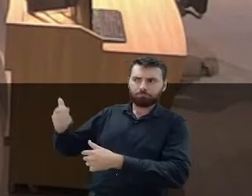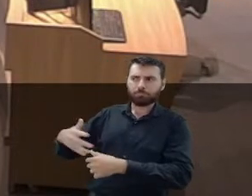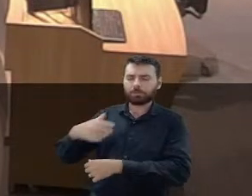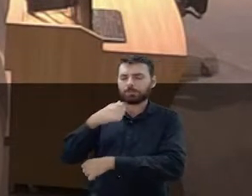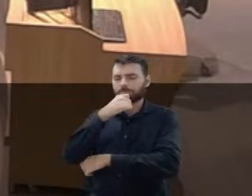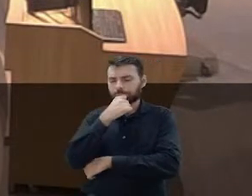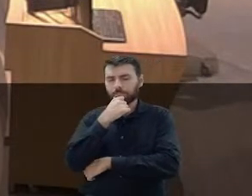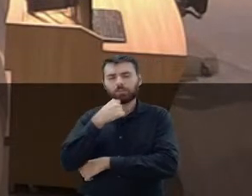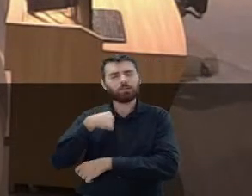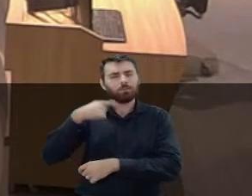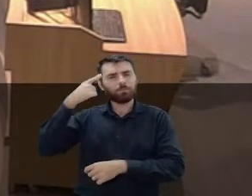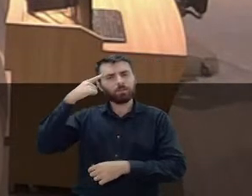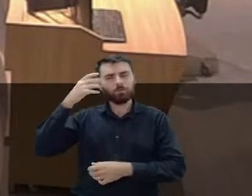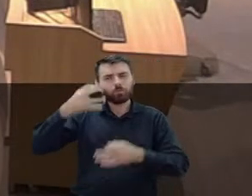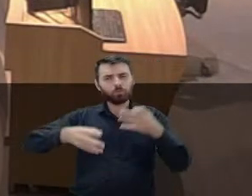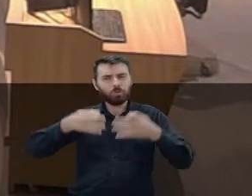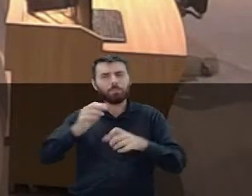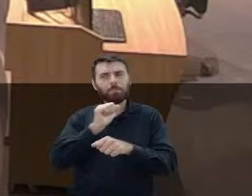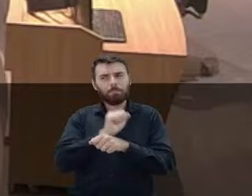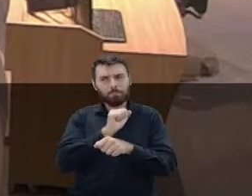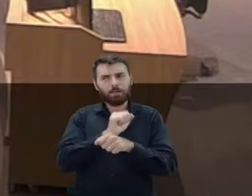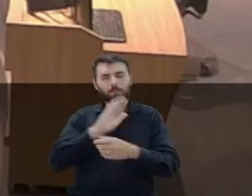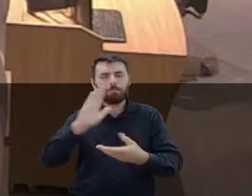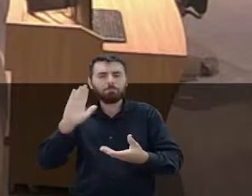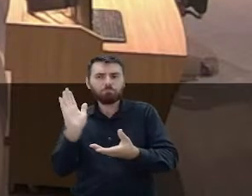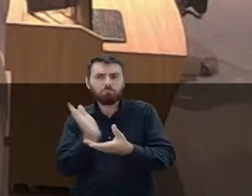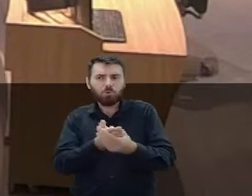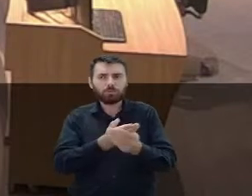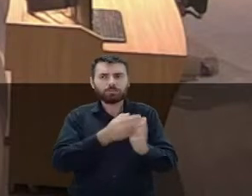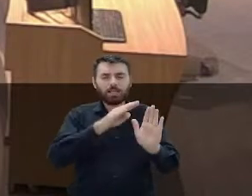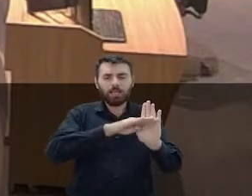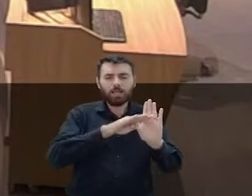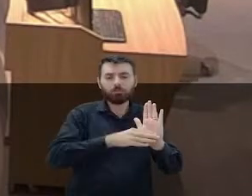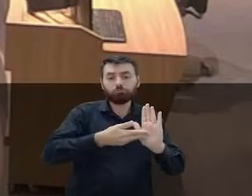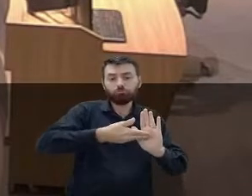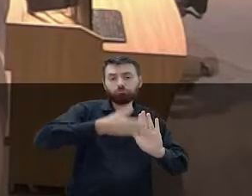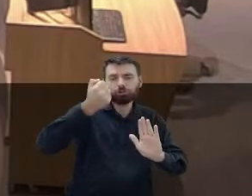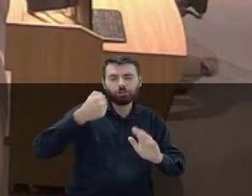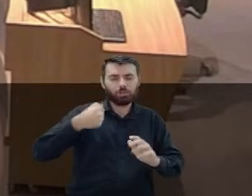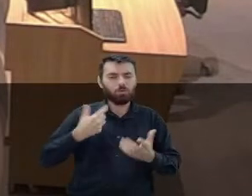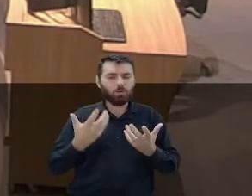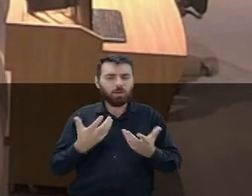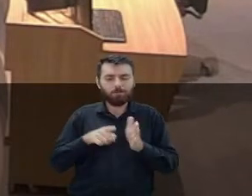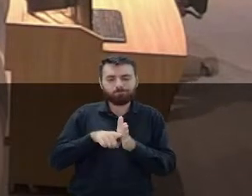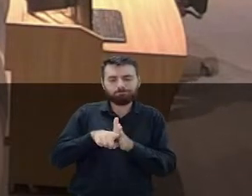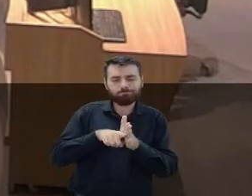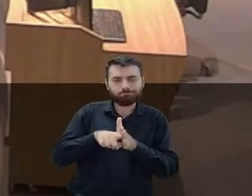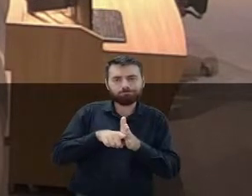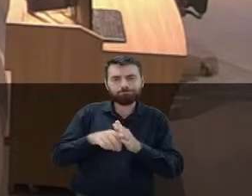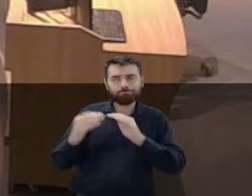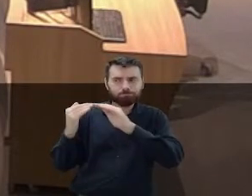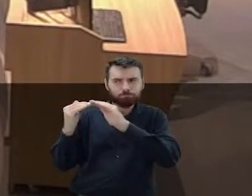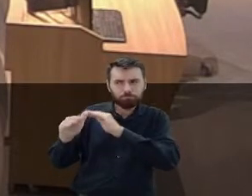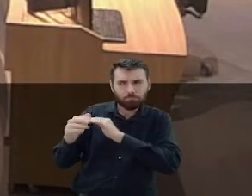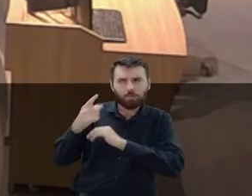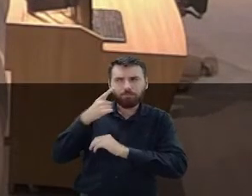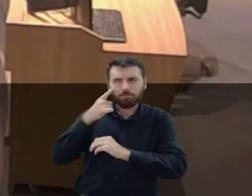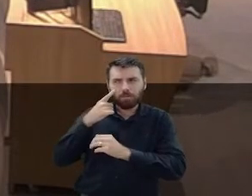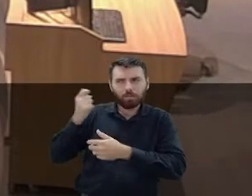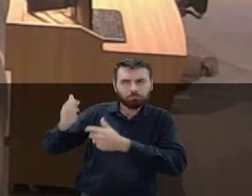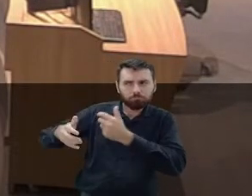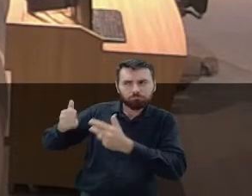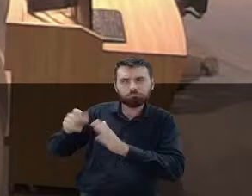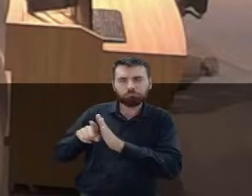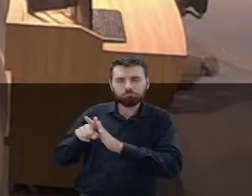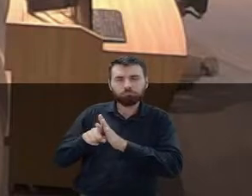suspender o julgamento, retirar o processo para analisar essa divergência. Ok? Ok, desembargador Nicanor. Sem objeção,